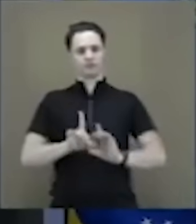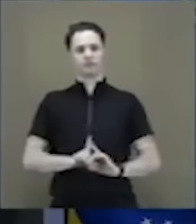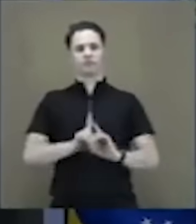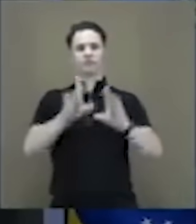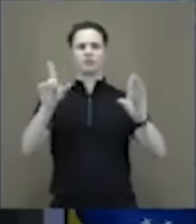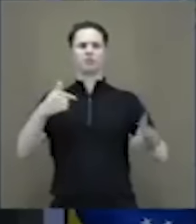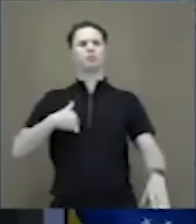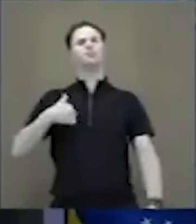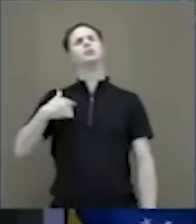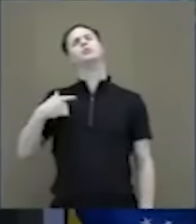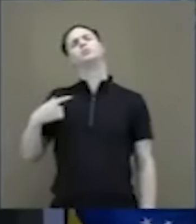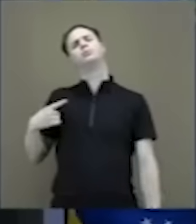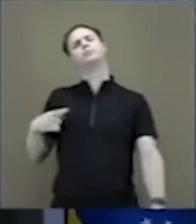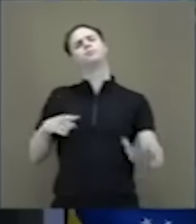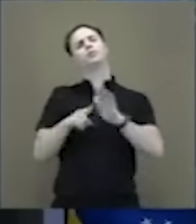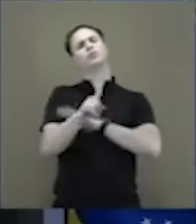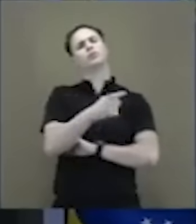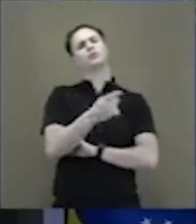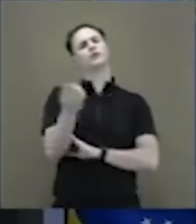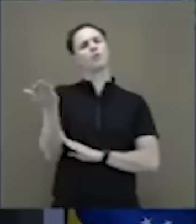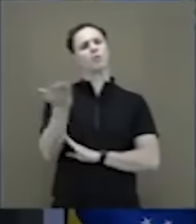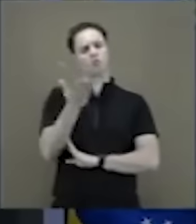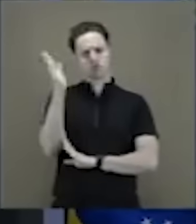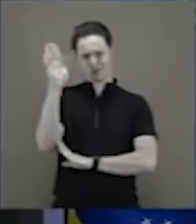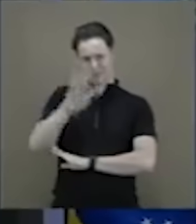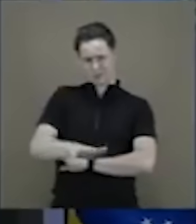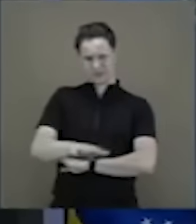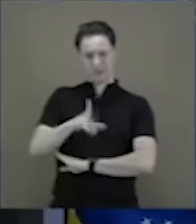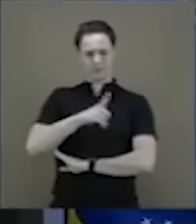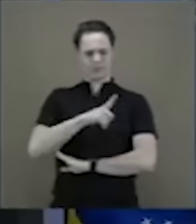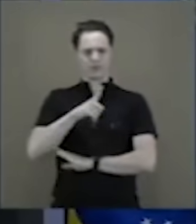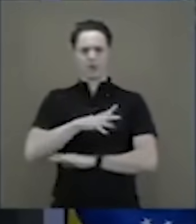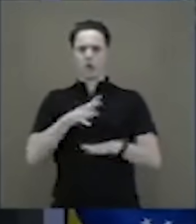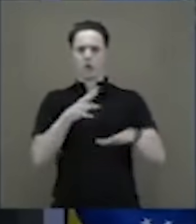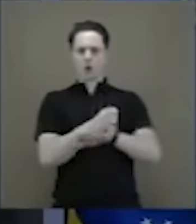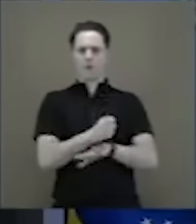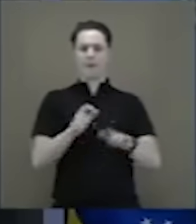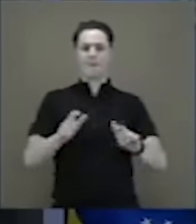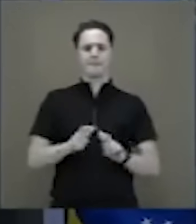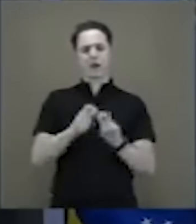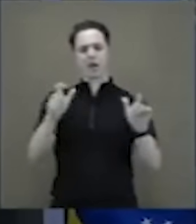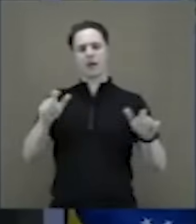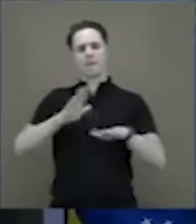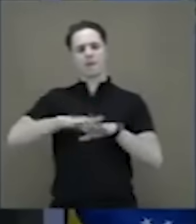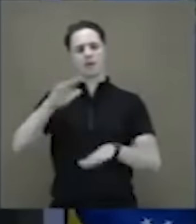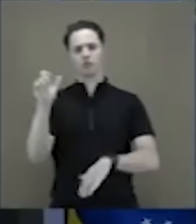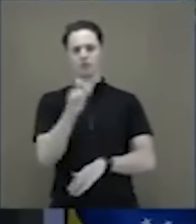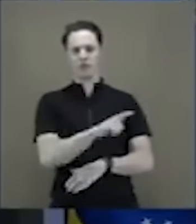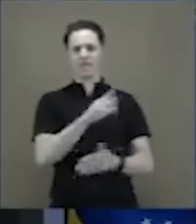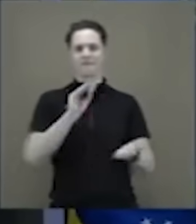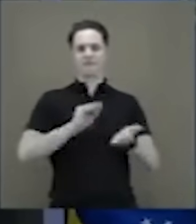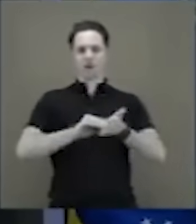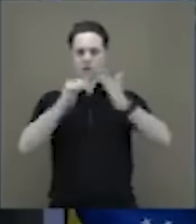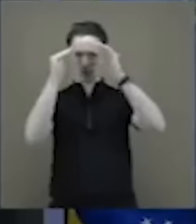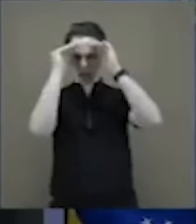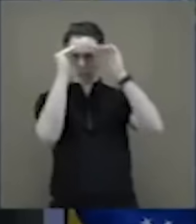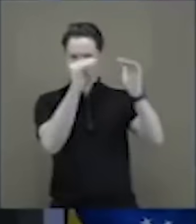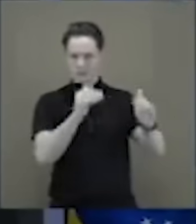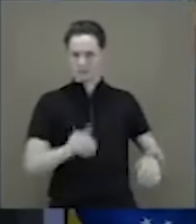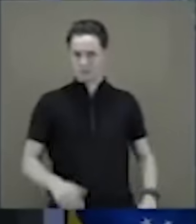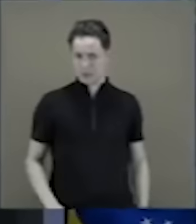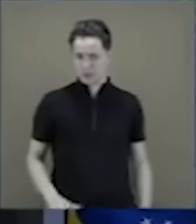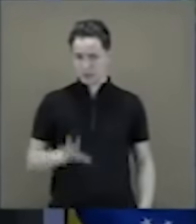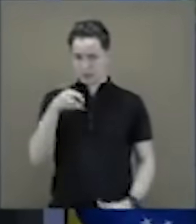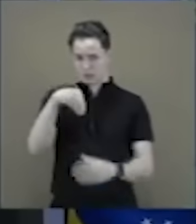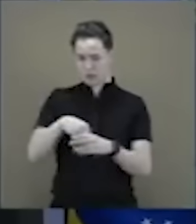a este plenário nessa tarde, existe golpe maior à democracia do que desrespeito entre os poderes